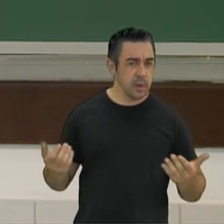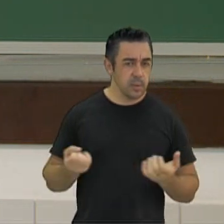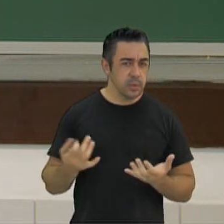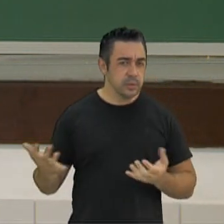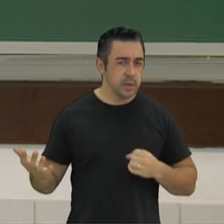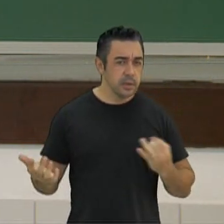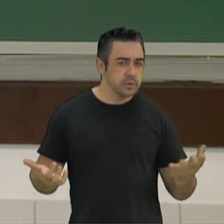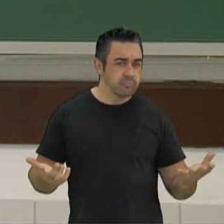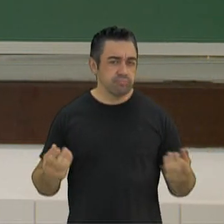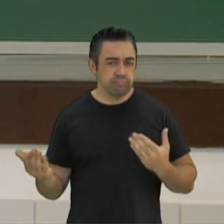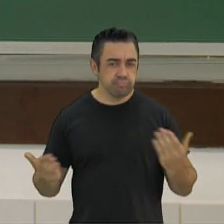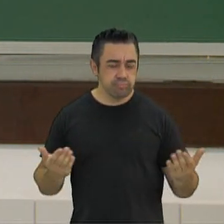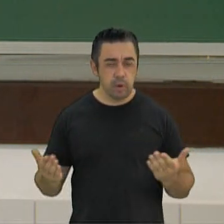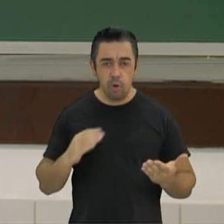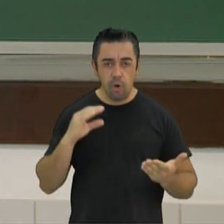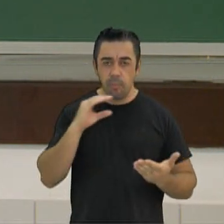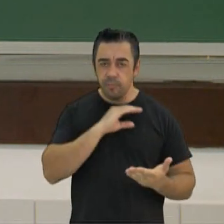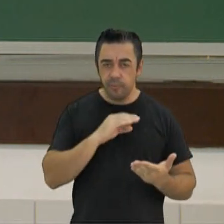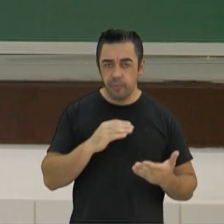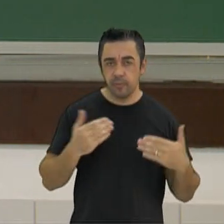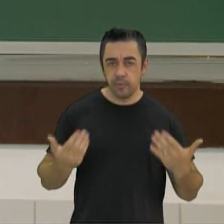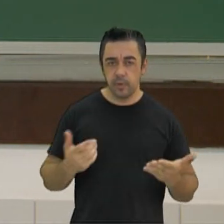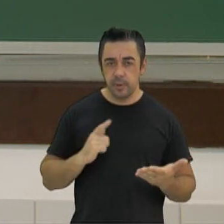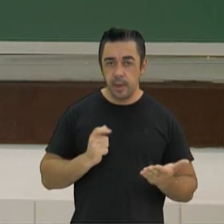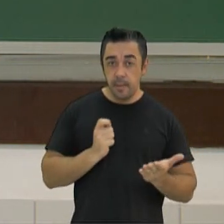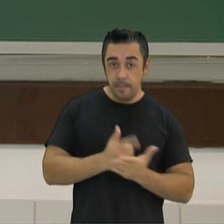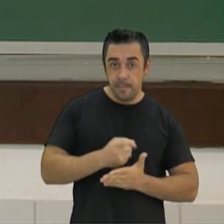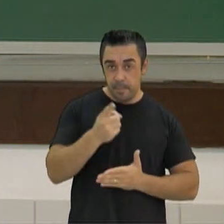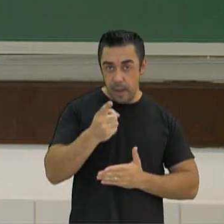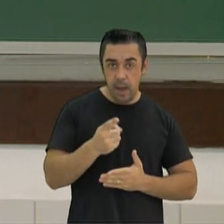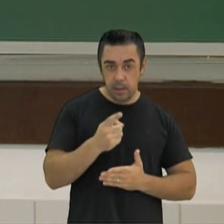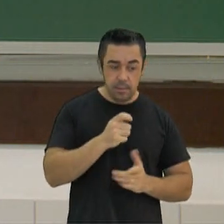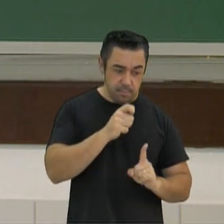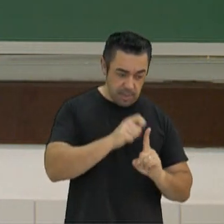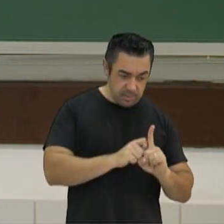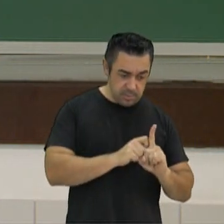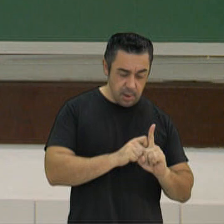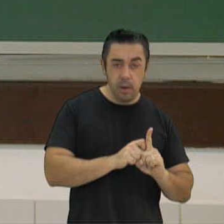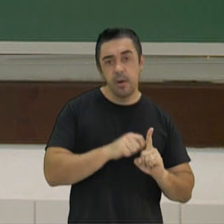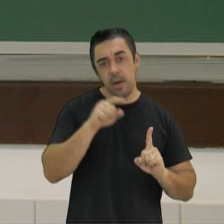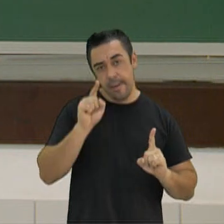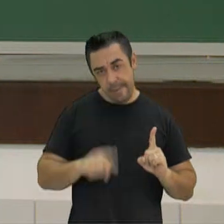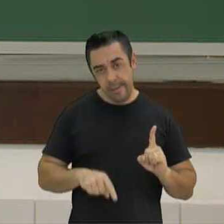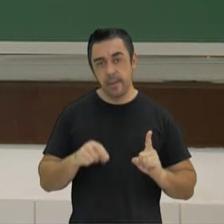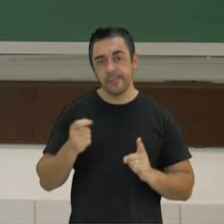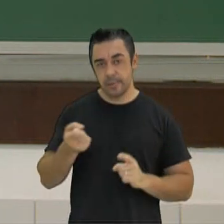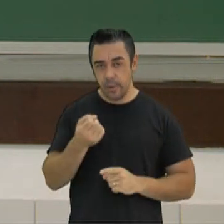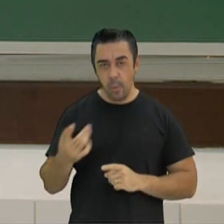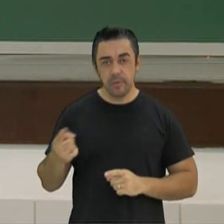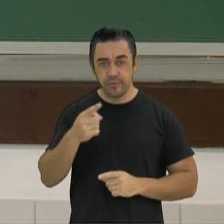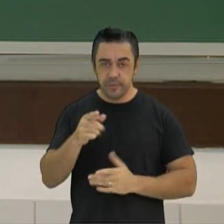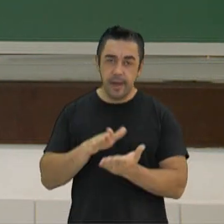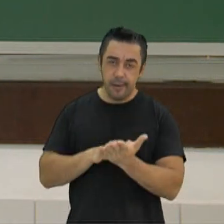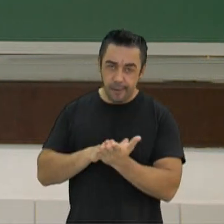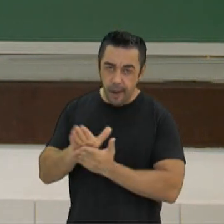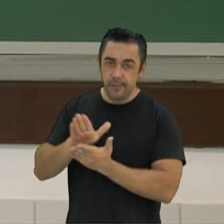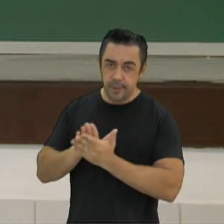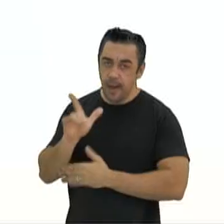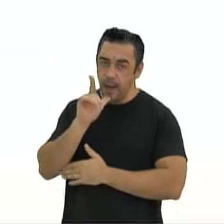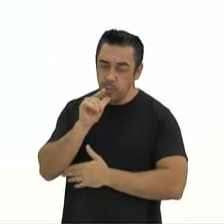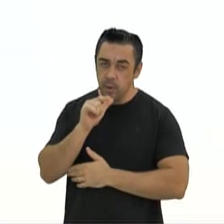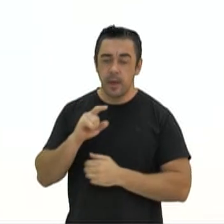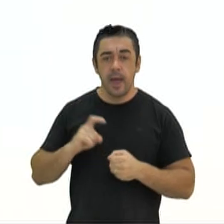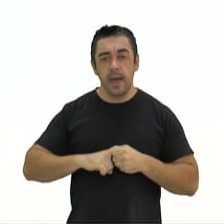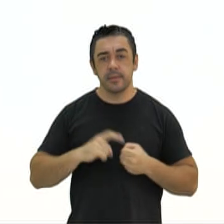valor? Obviamente que você paga a sua fatura em função da quantidade que você consome. Então, a